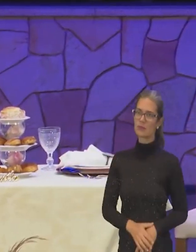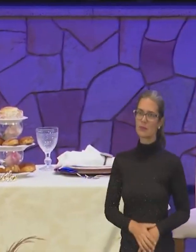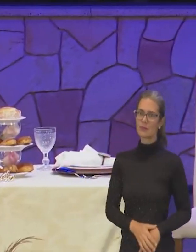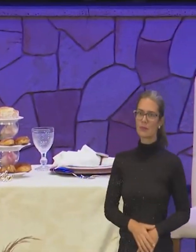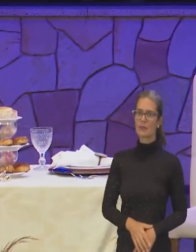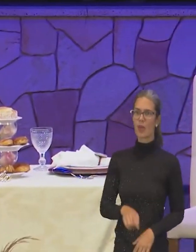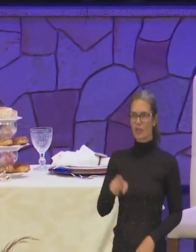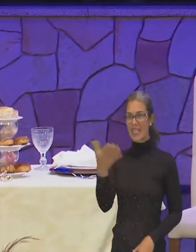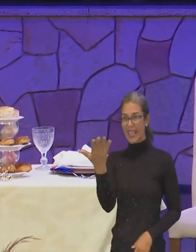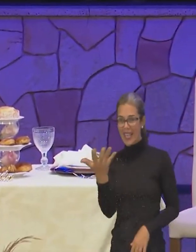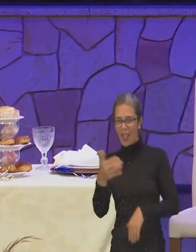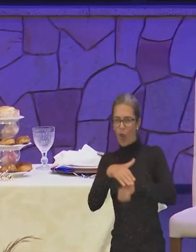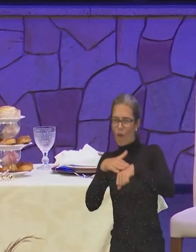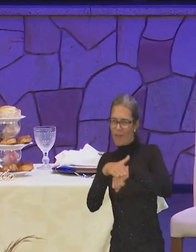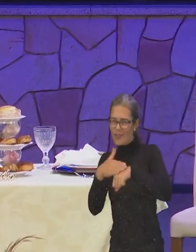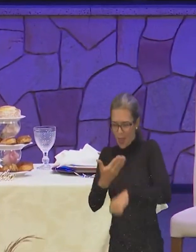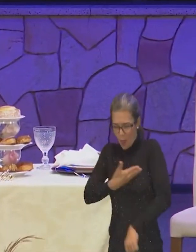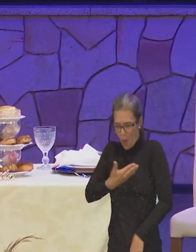na mesa.